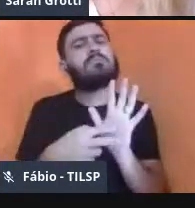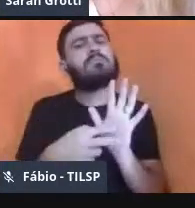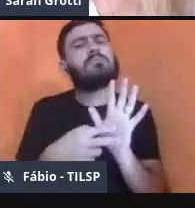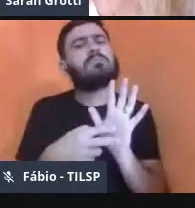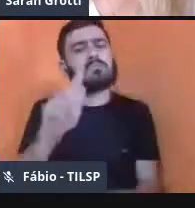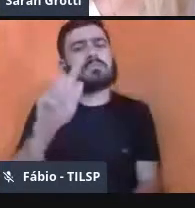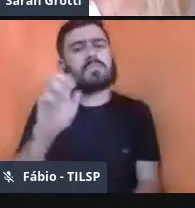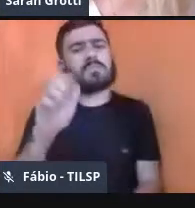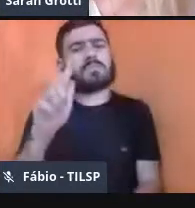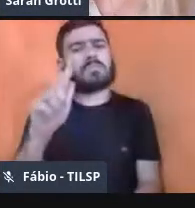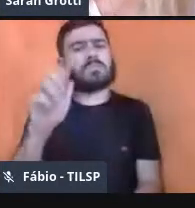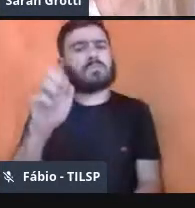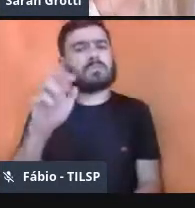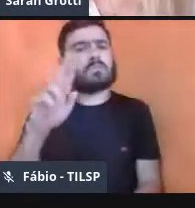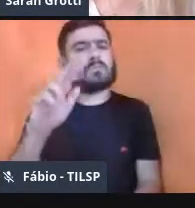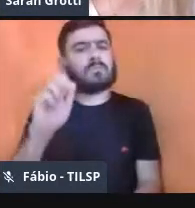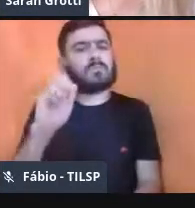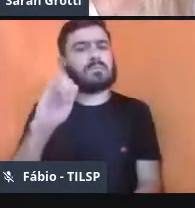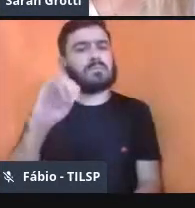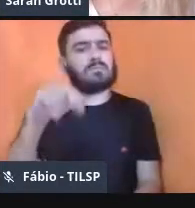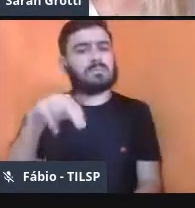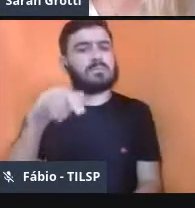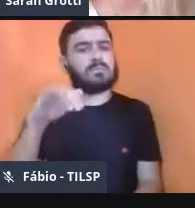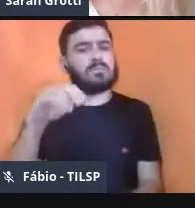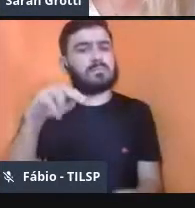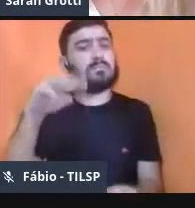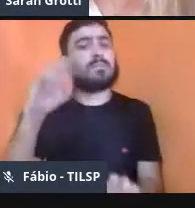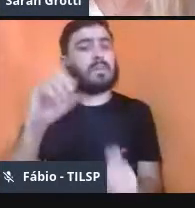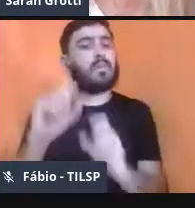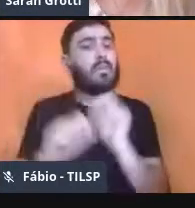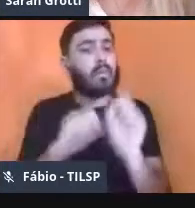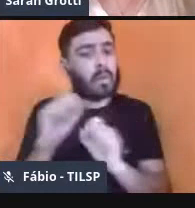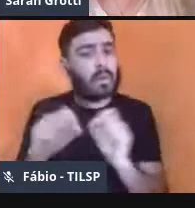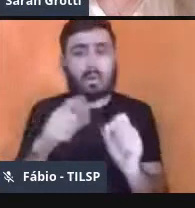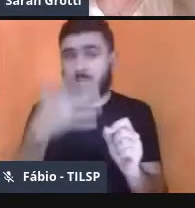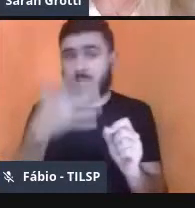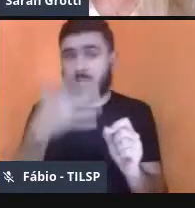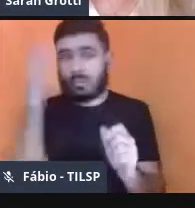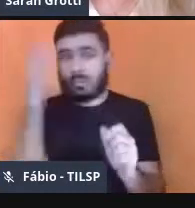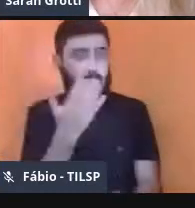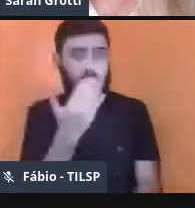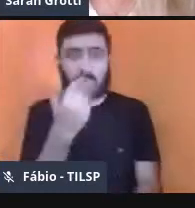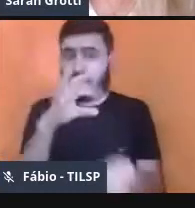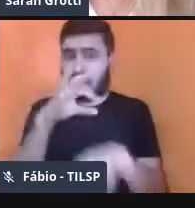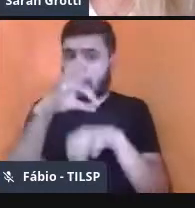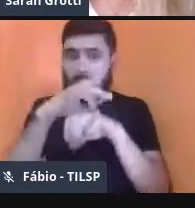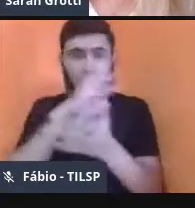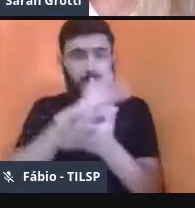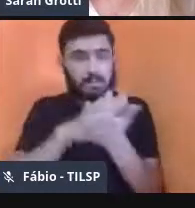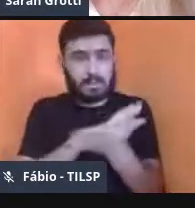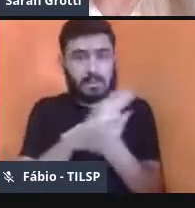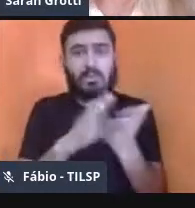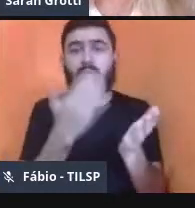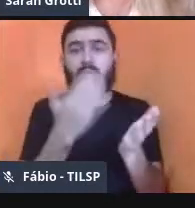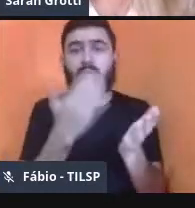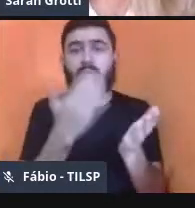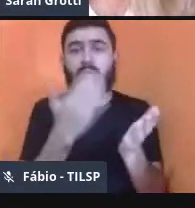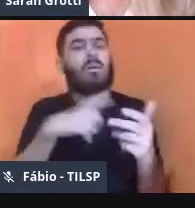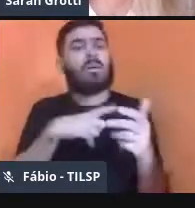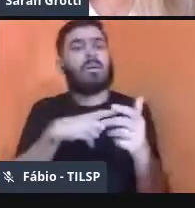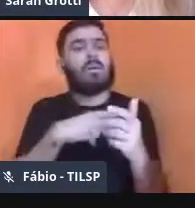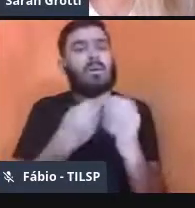ao vegetarianismo, ao regime alimentar de quem não come carne e se alimenta somente de vegetais.